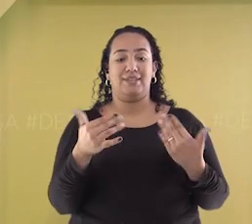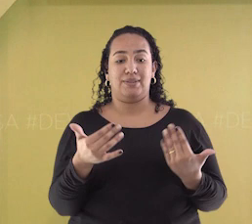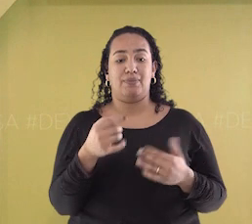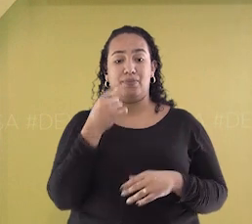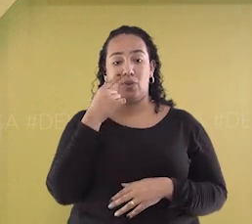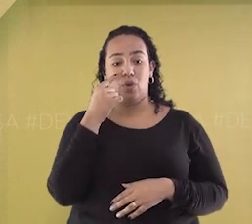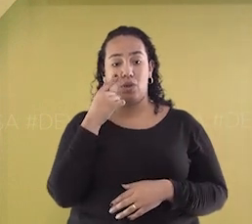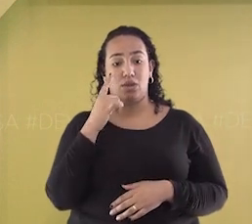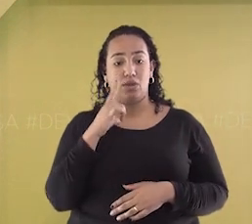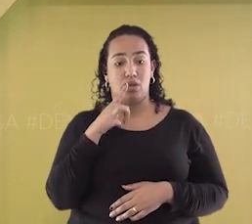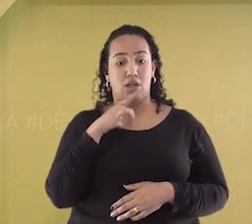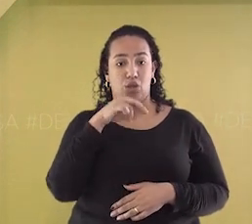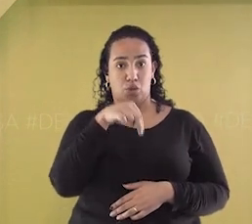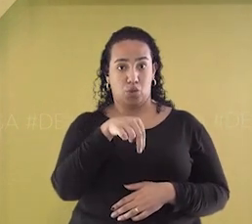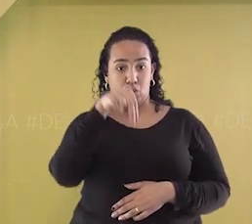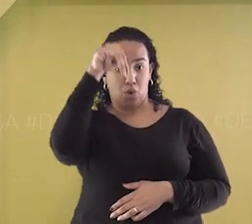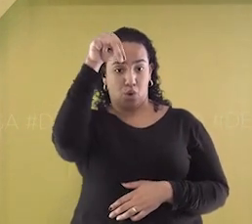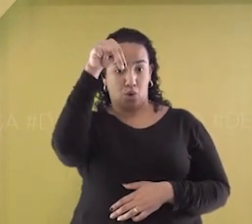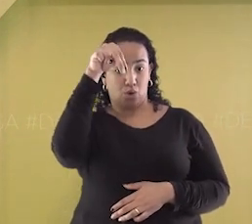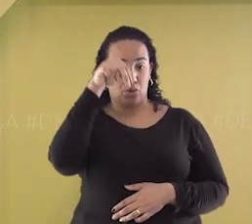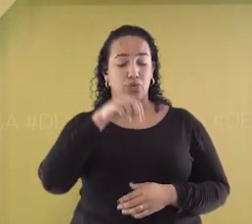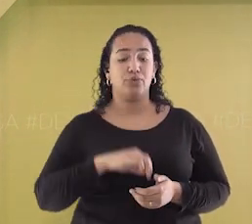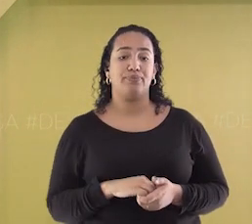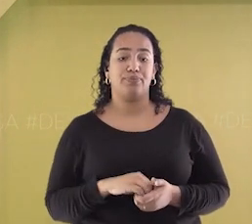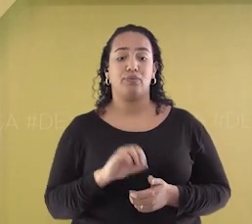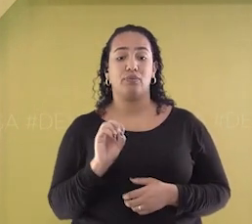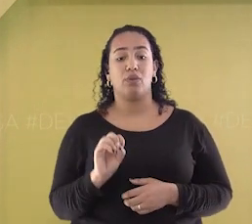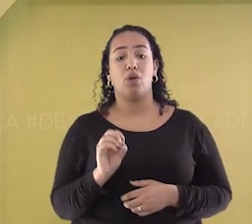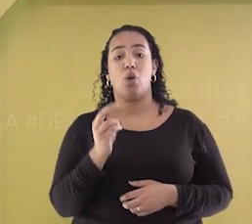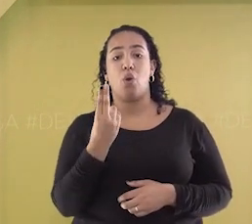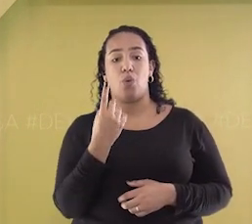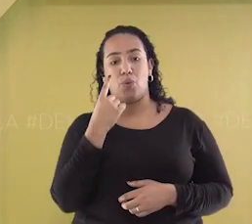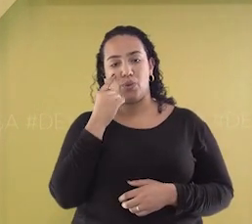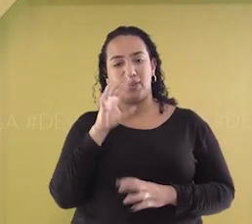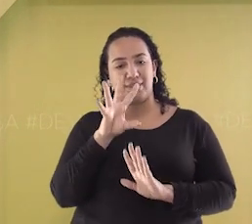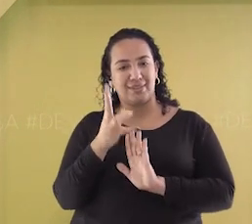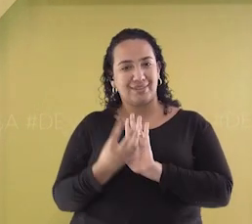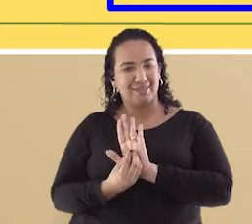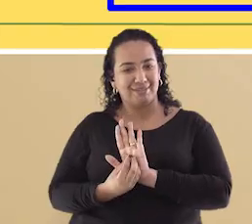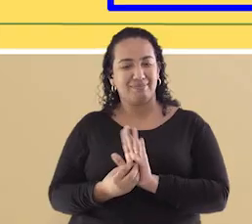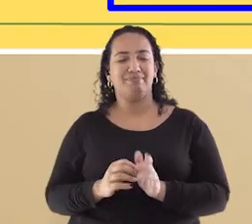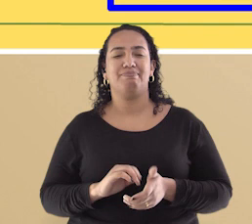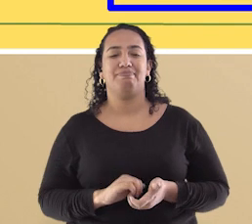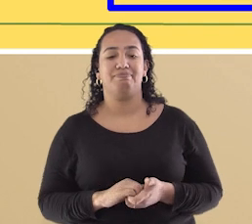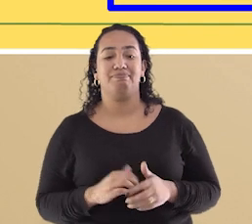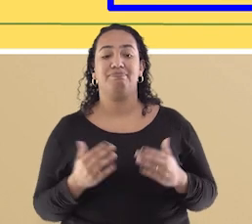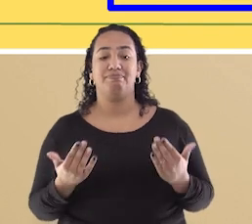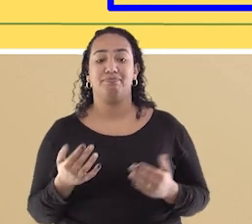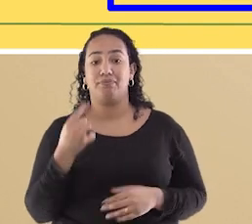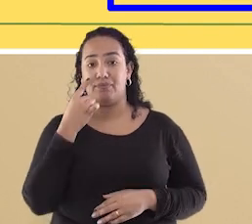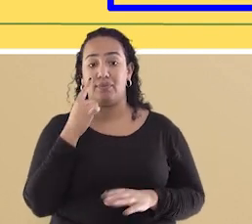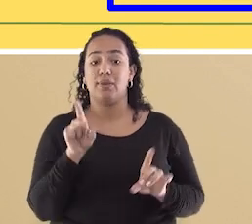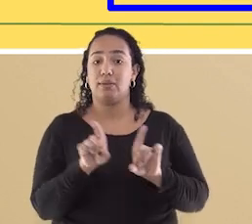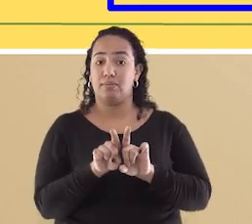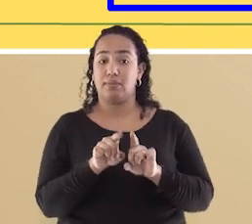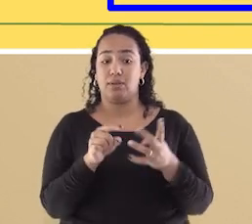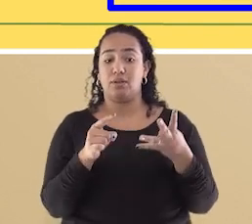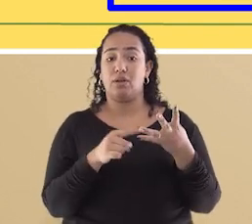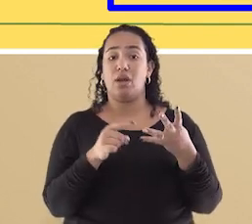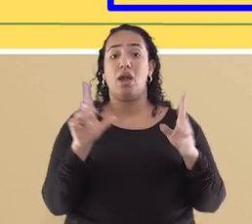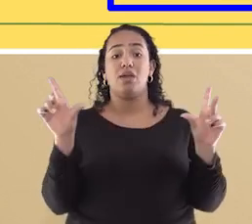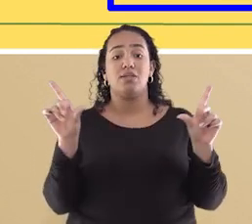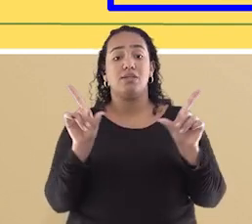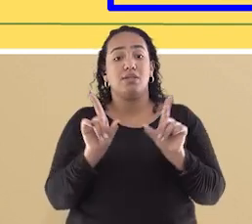ser representado pelo norte ou também pela rosa dos ventos. A escala é um outro elemento